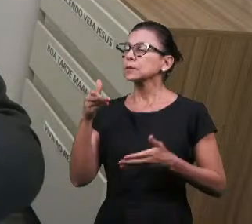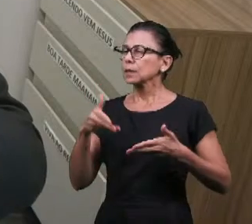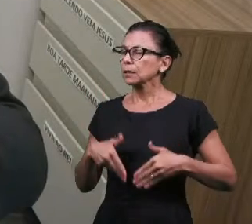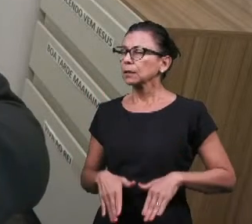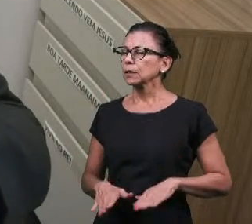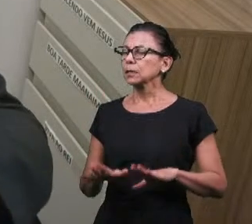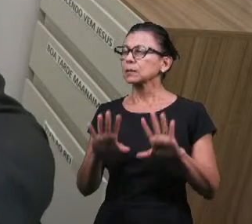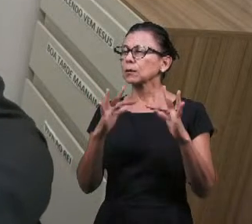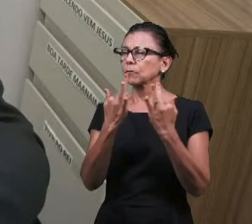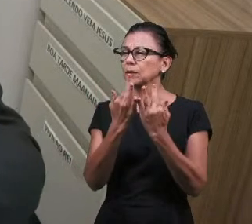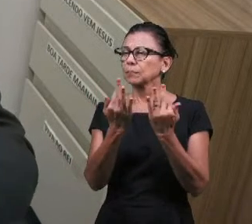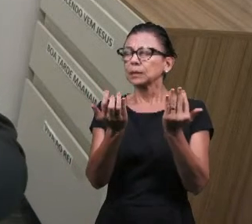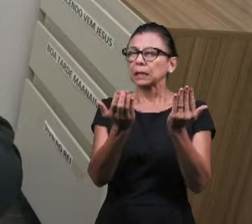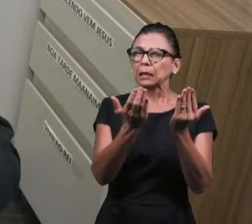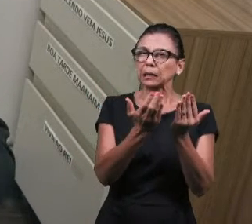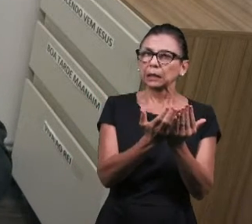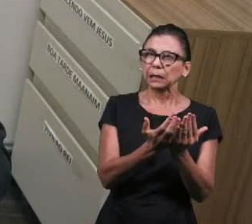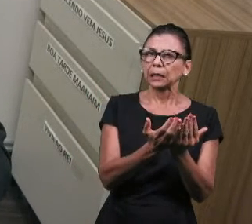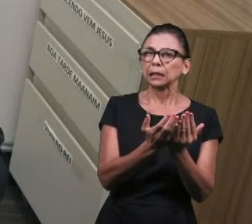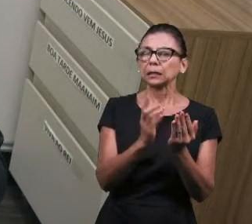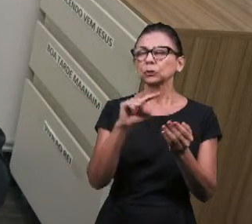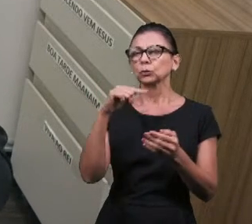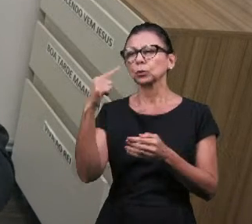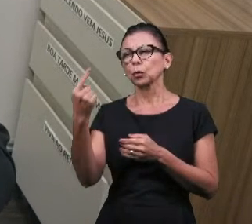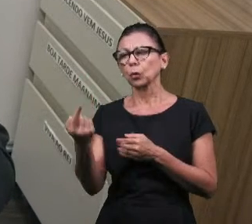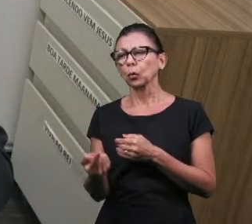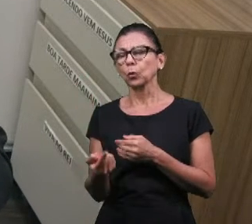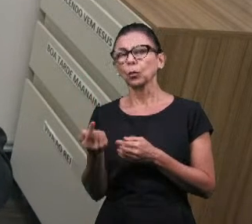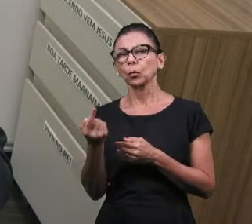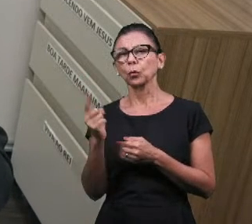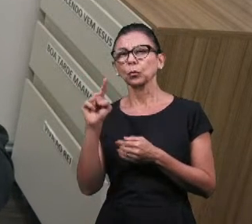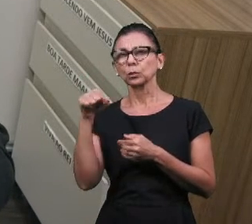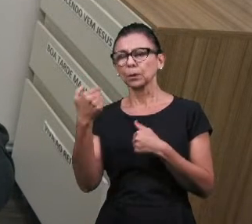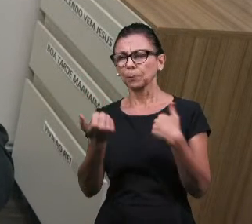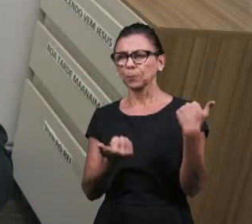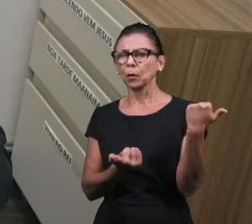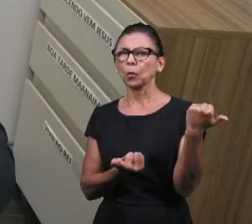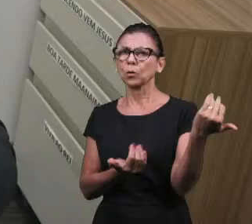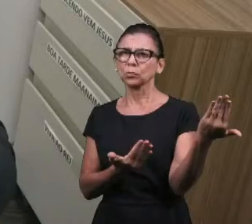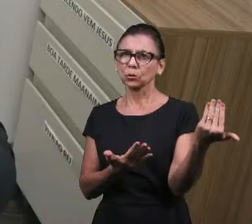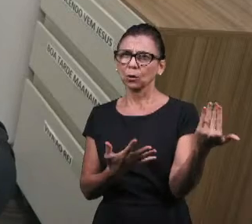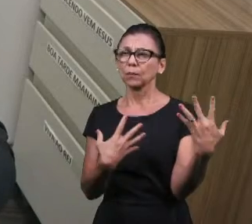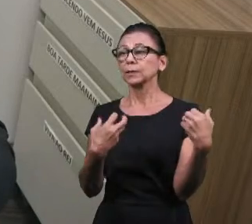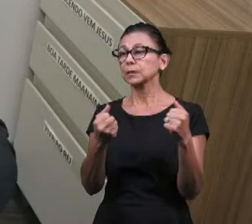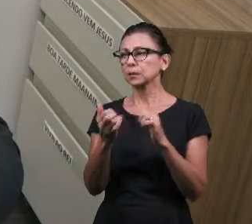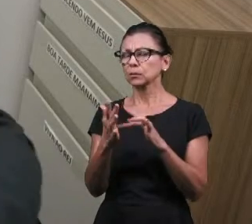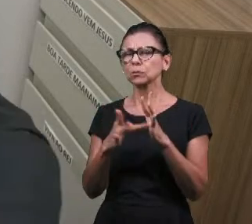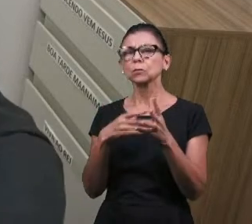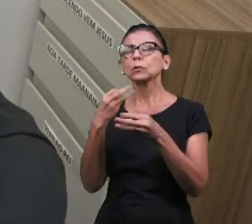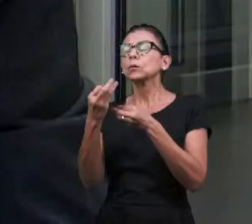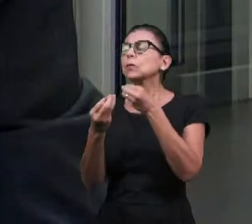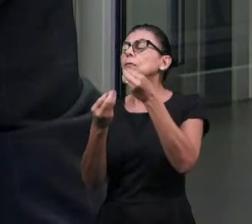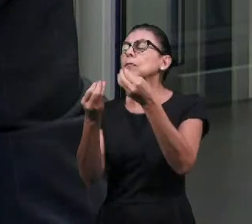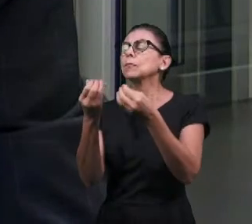depois, quando era jovem, já estava adulto? Qual foi a fase da sua vida? Como foi a sua conversão,